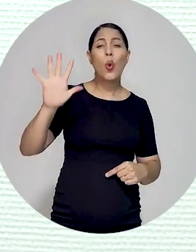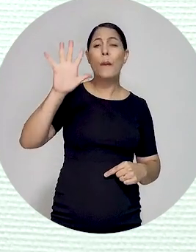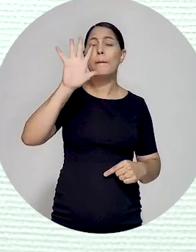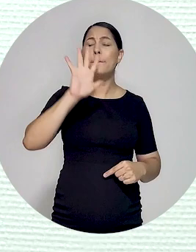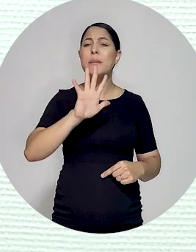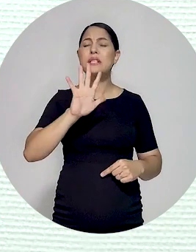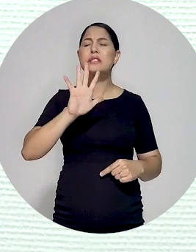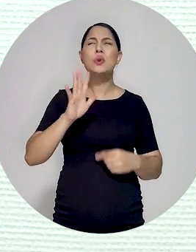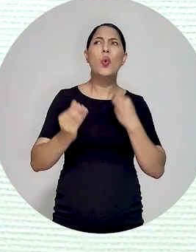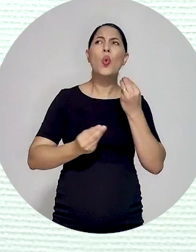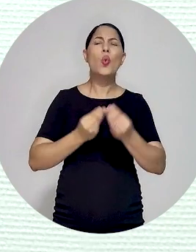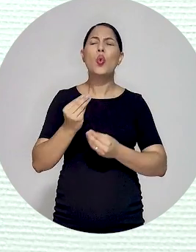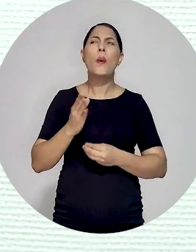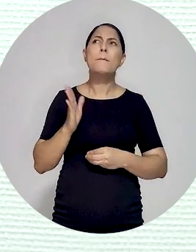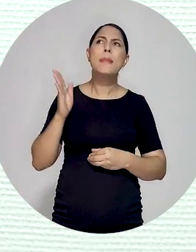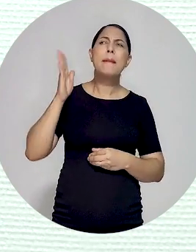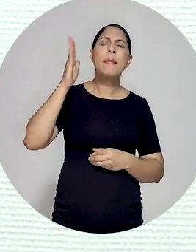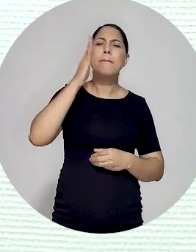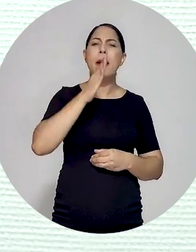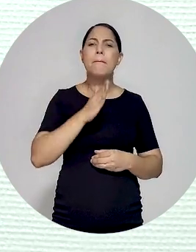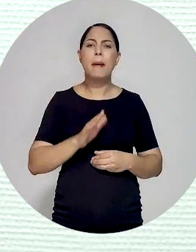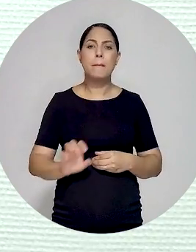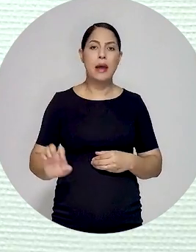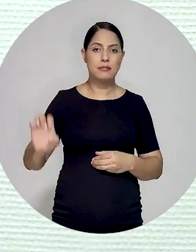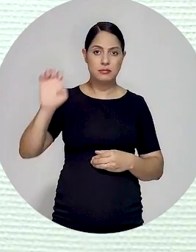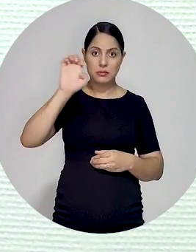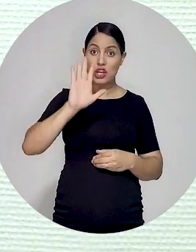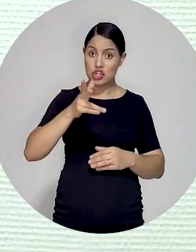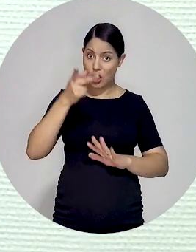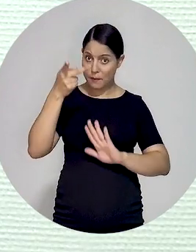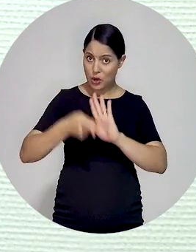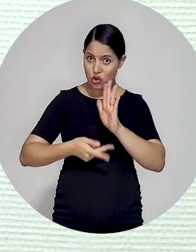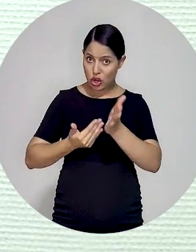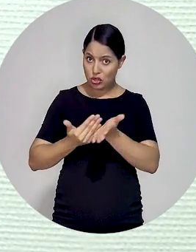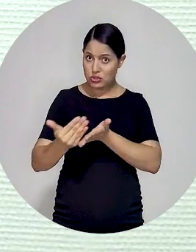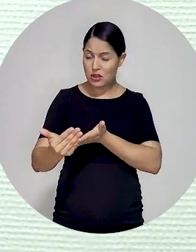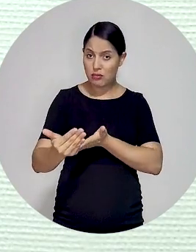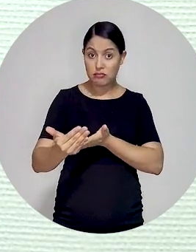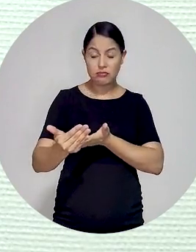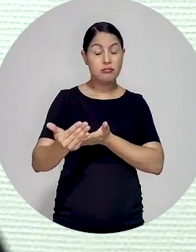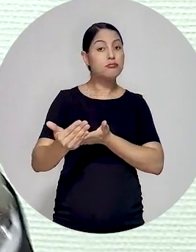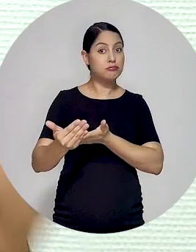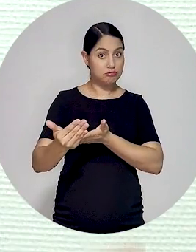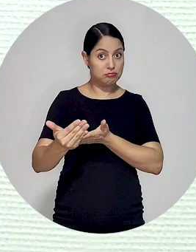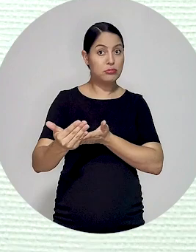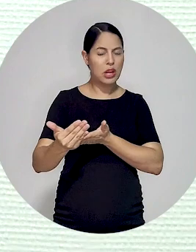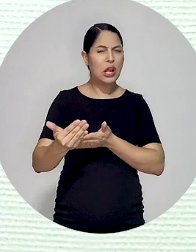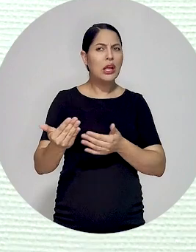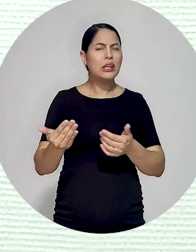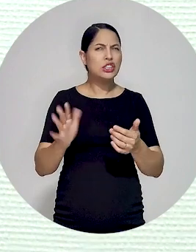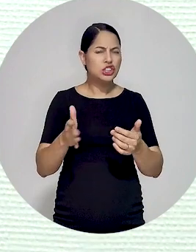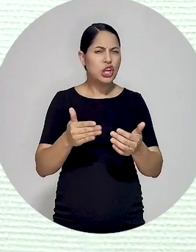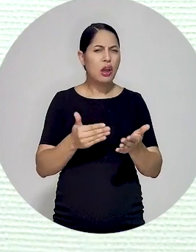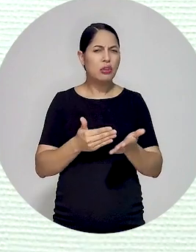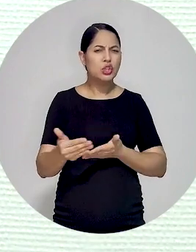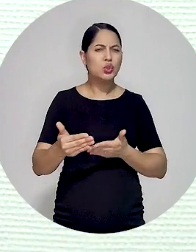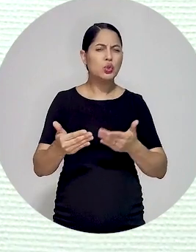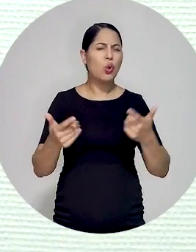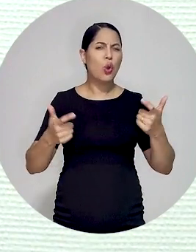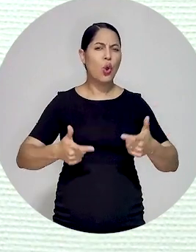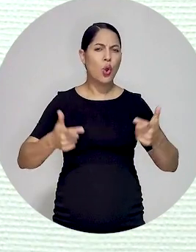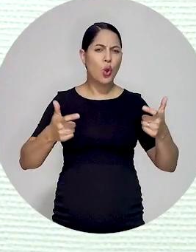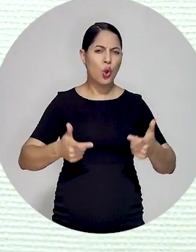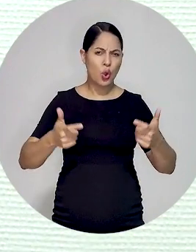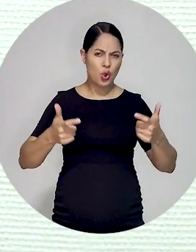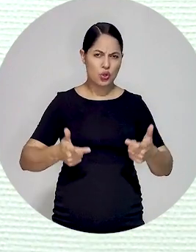Processo Civil, cujo objetivo é irmos a todos os estados da federação. Já foi dado start nesse projeto, nós tivemos